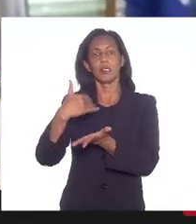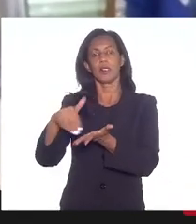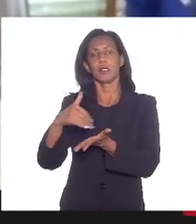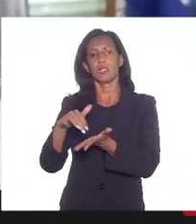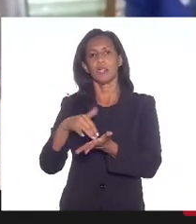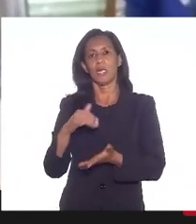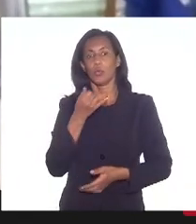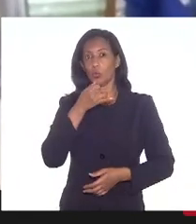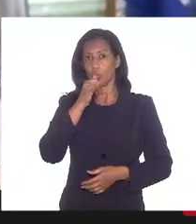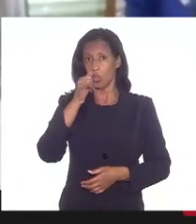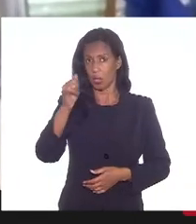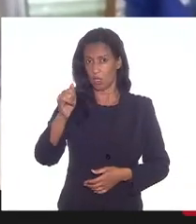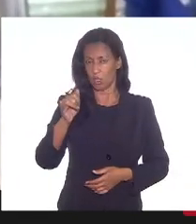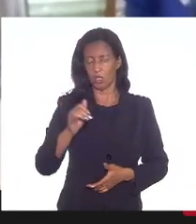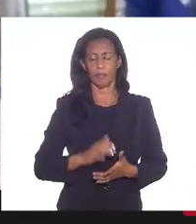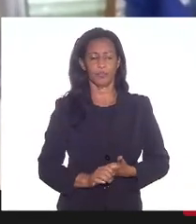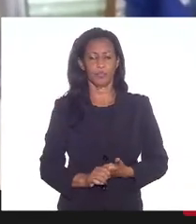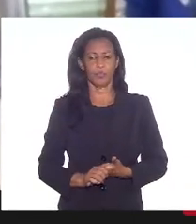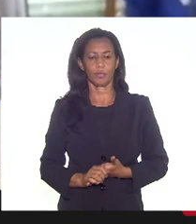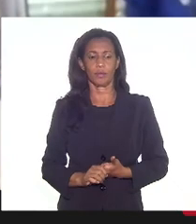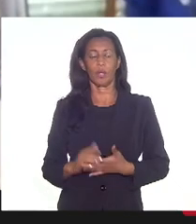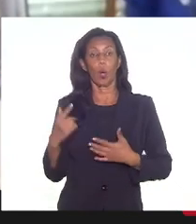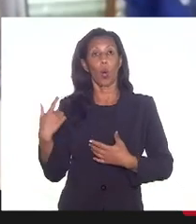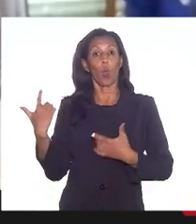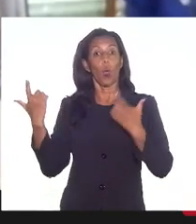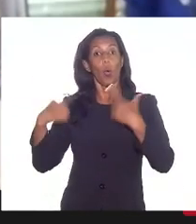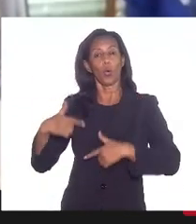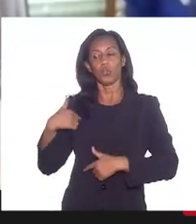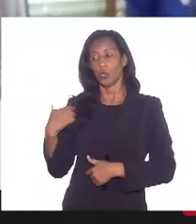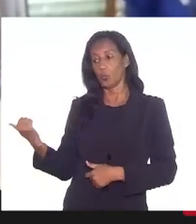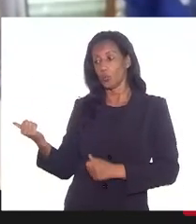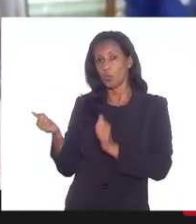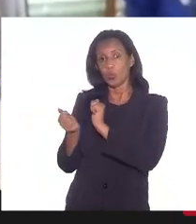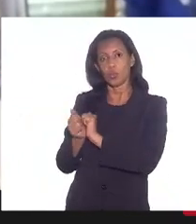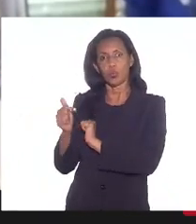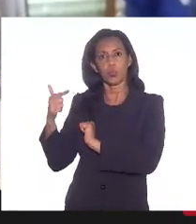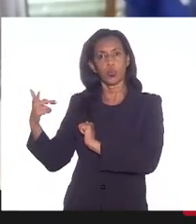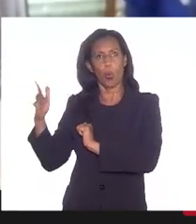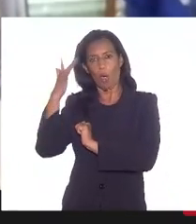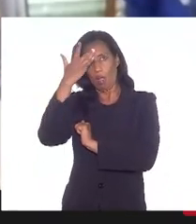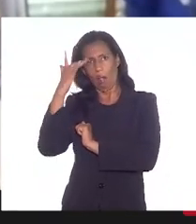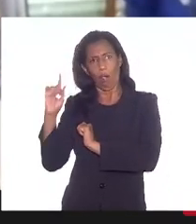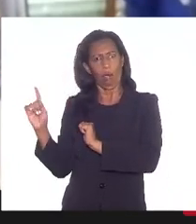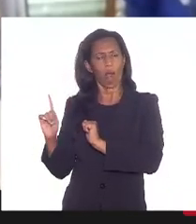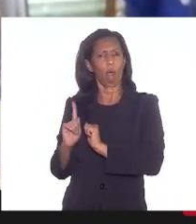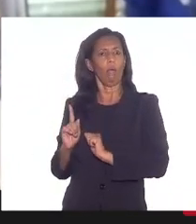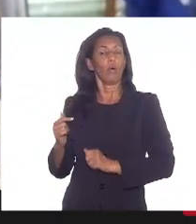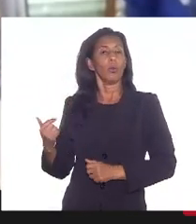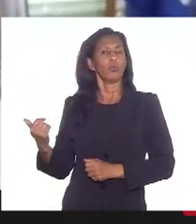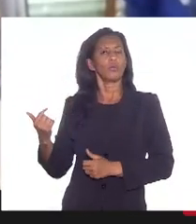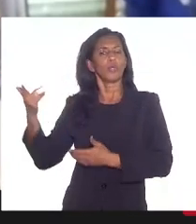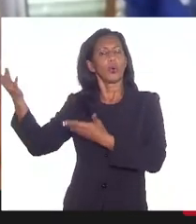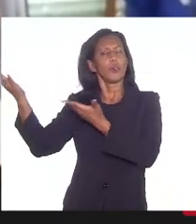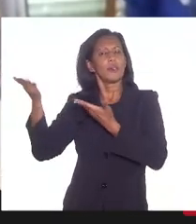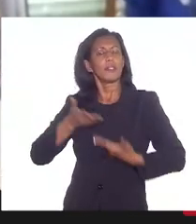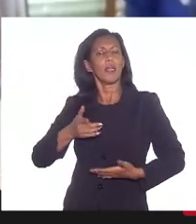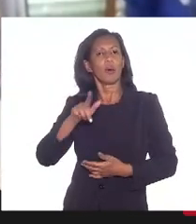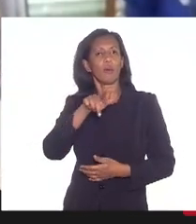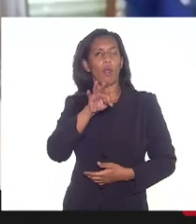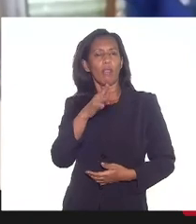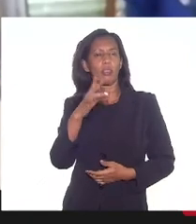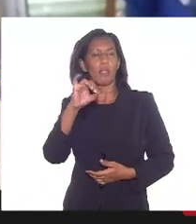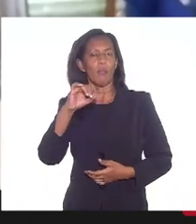Energia, com o então ministro Rodolfo Torinho, onde a gente fez o incentivo e trouxemos as termoelétricas da El Paso, da Enro, a